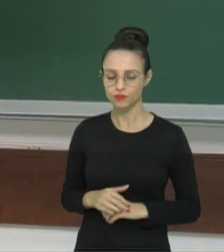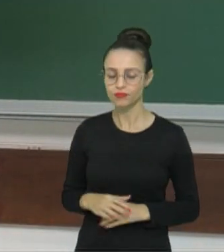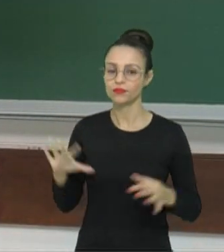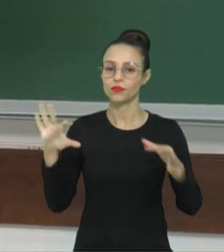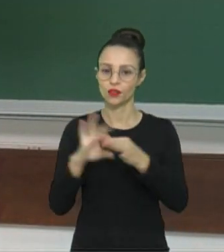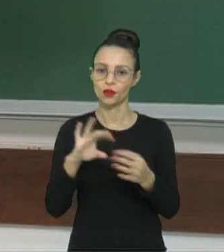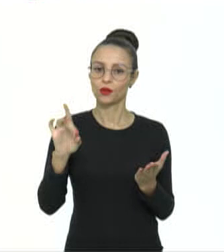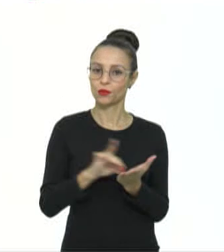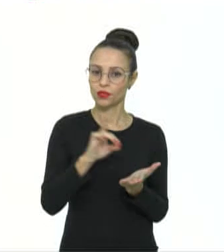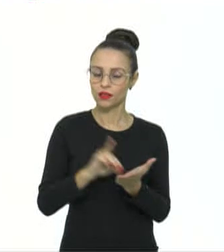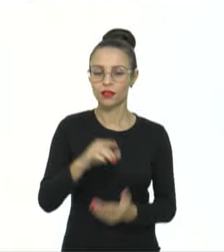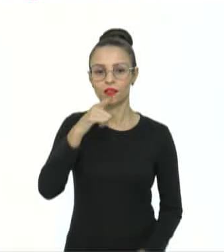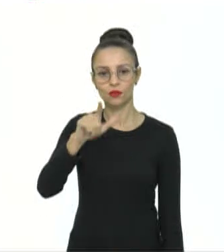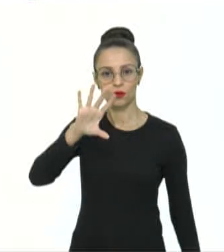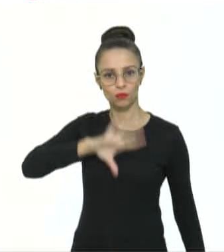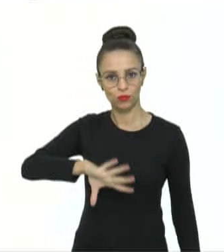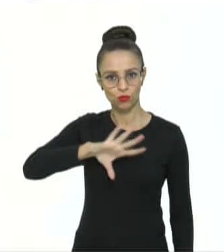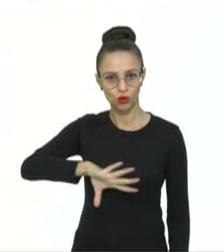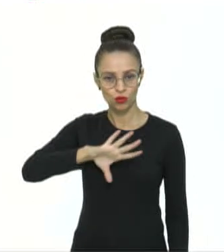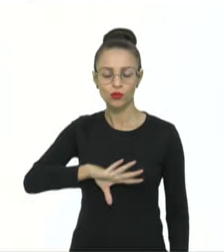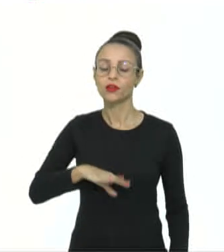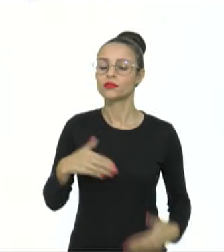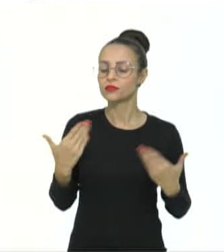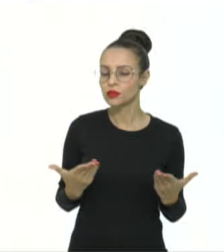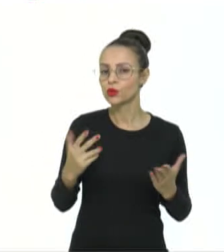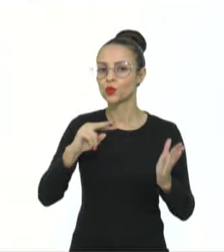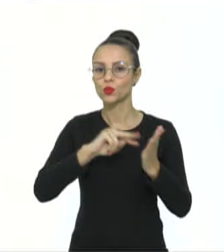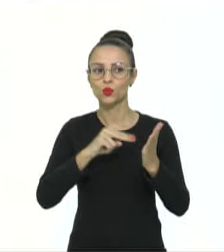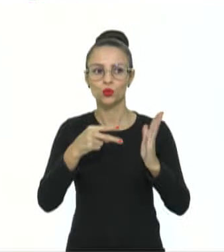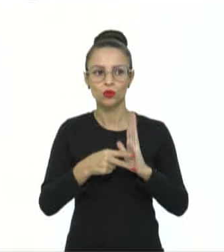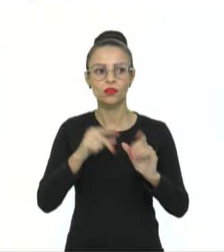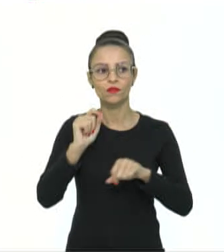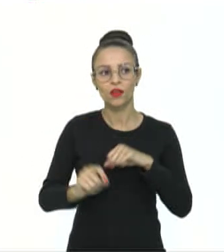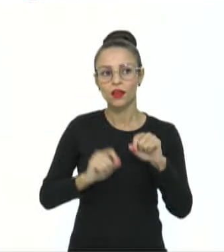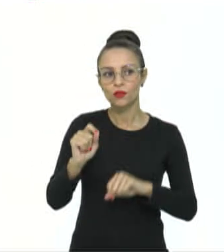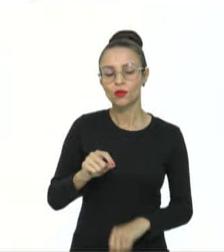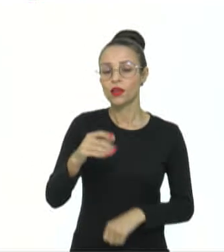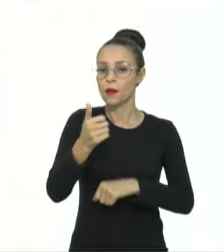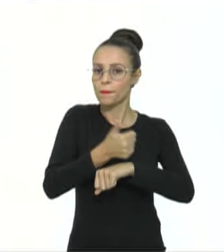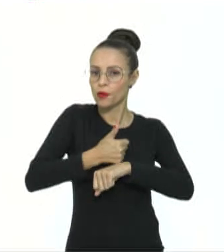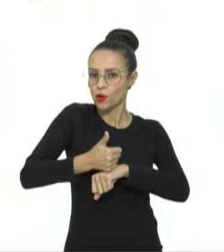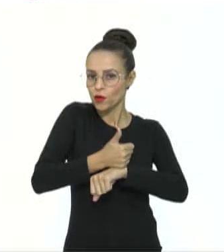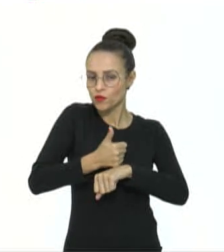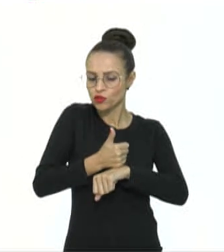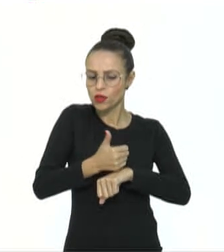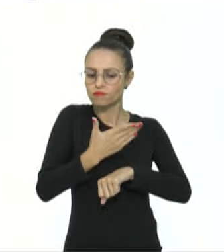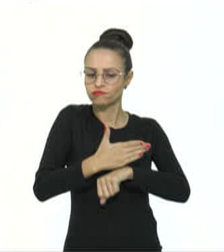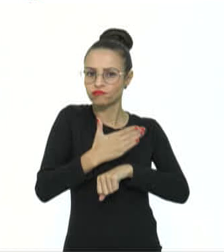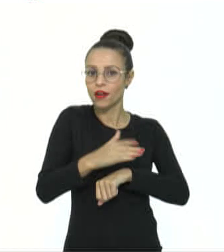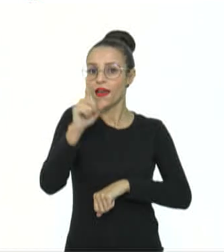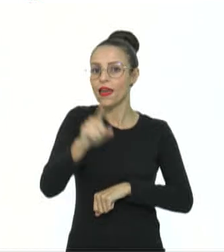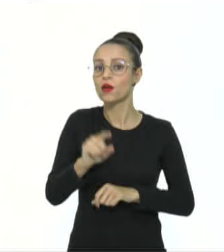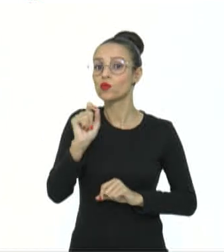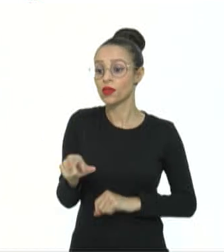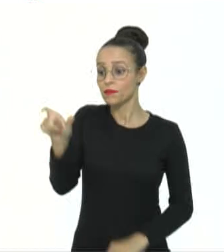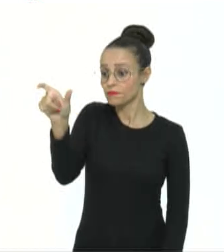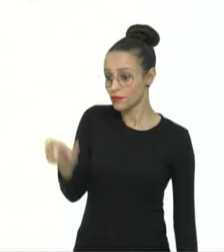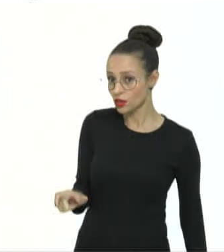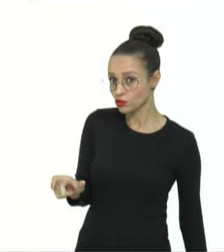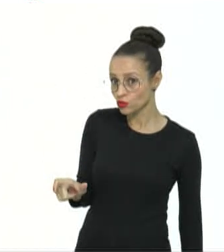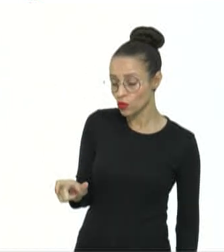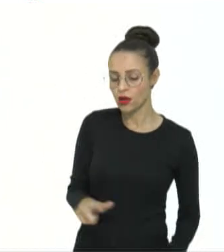Dicionário Escolar da Língua Portuguesa da Academia Brasileira de Letras, trainee é o profissional que está em treinamento, olha só,